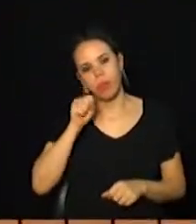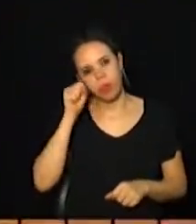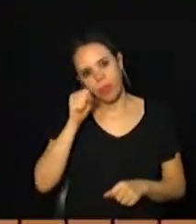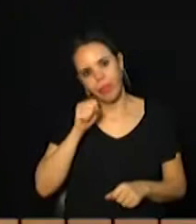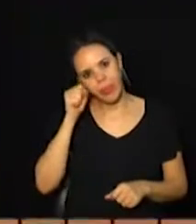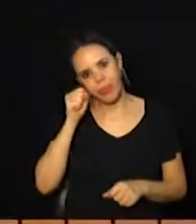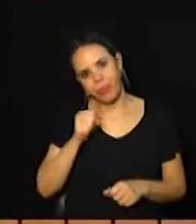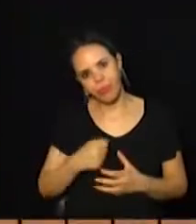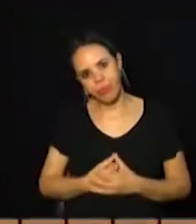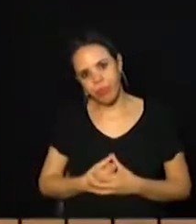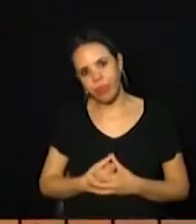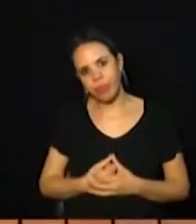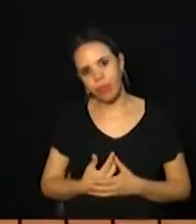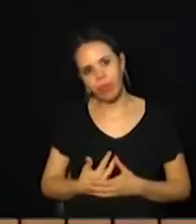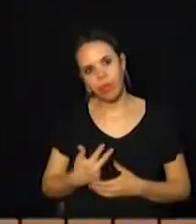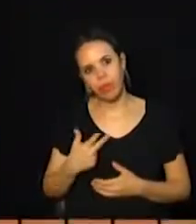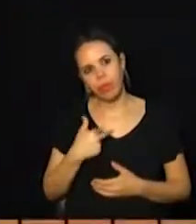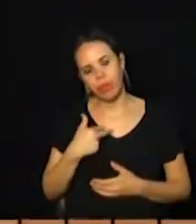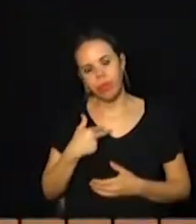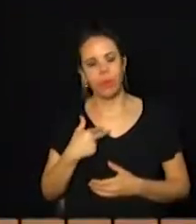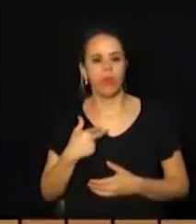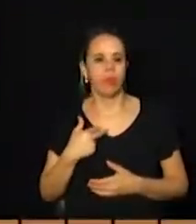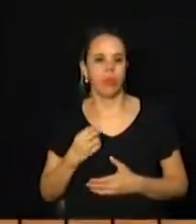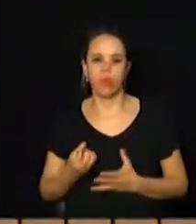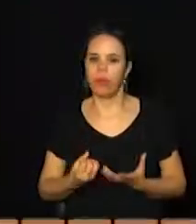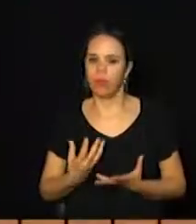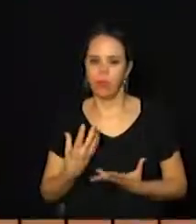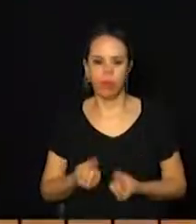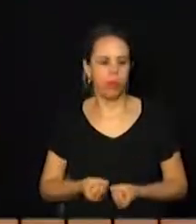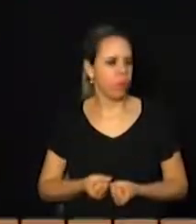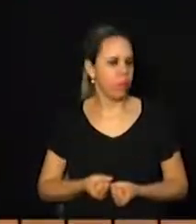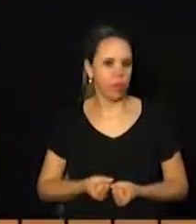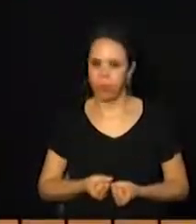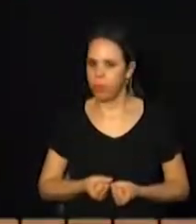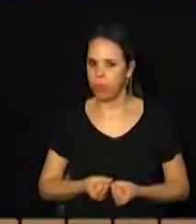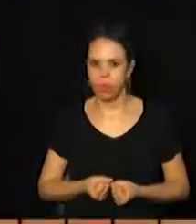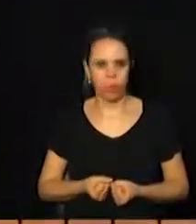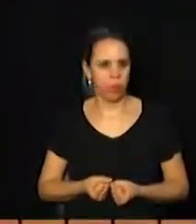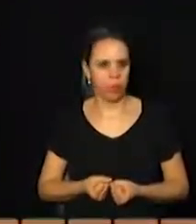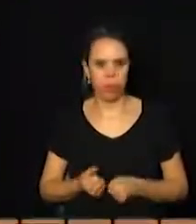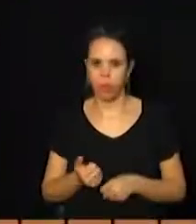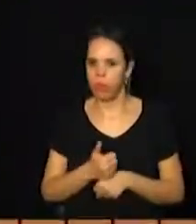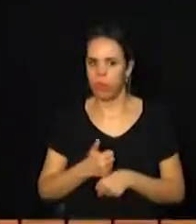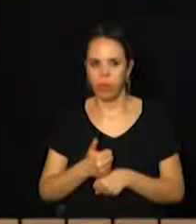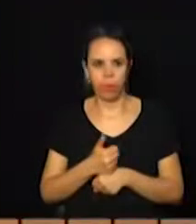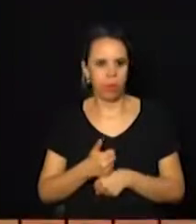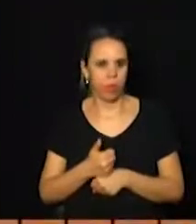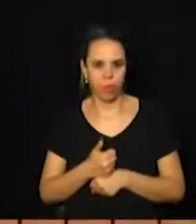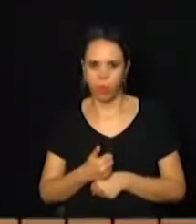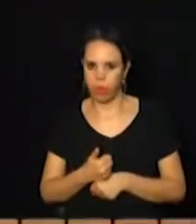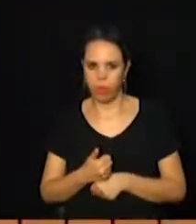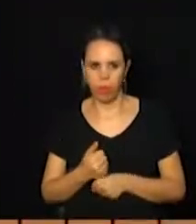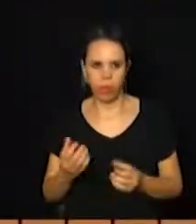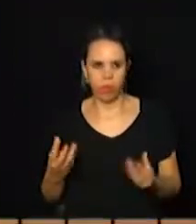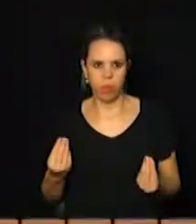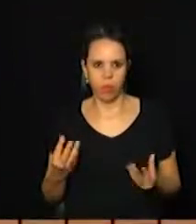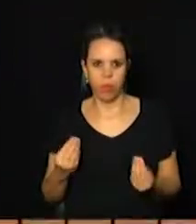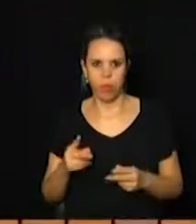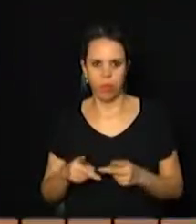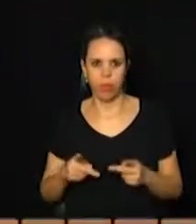que não pode mobilizar isso aí que não pode deixar uma categoria inteira